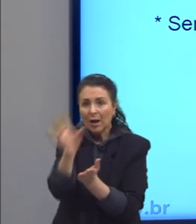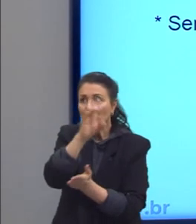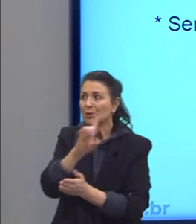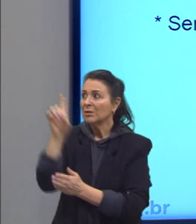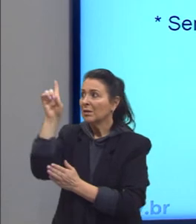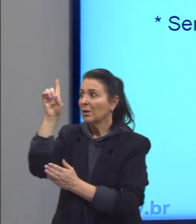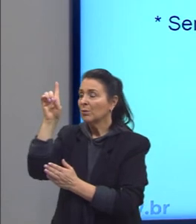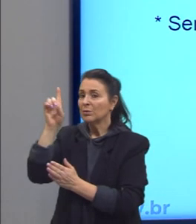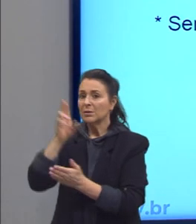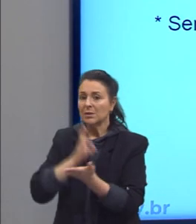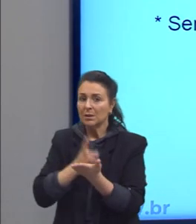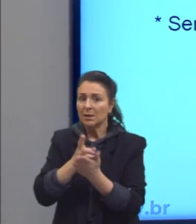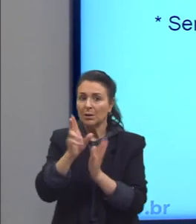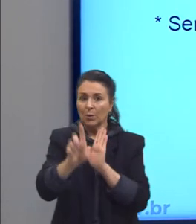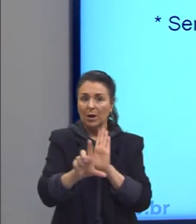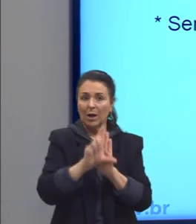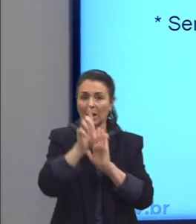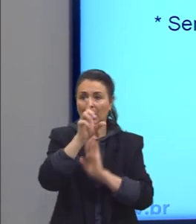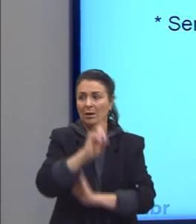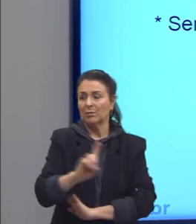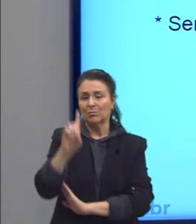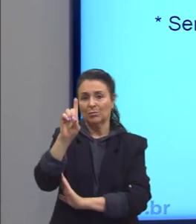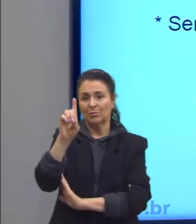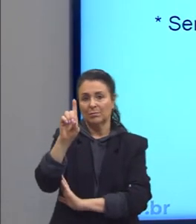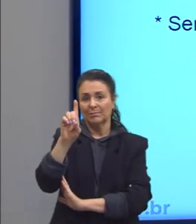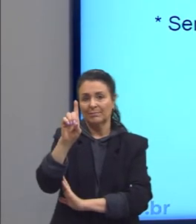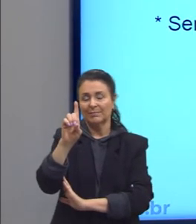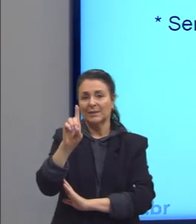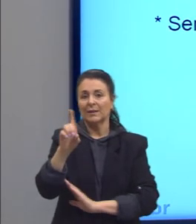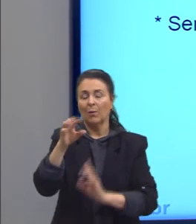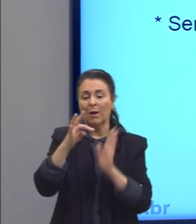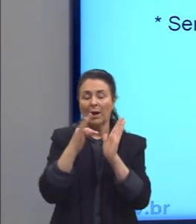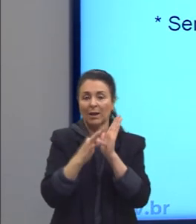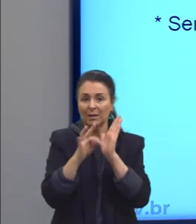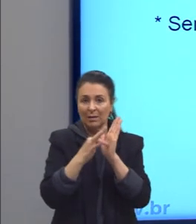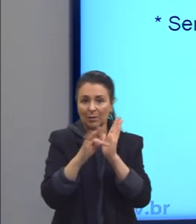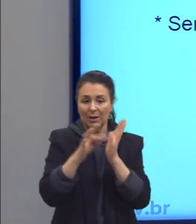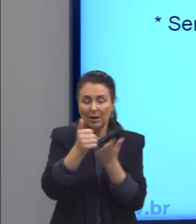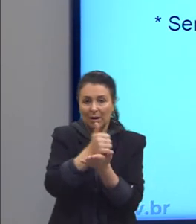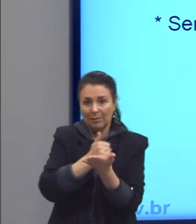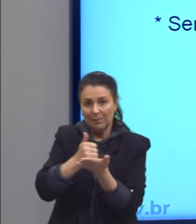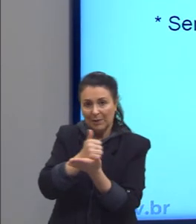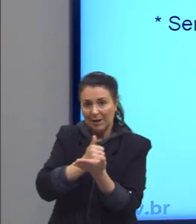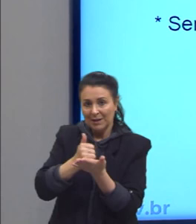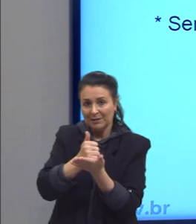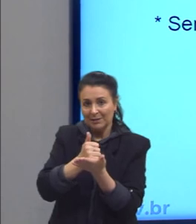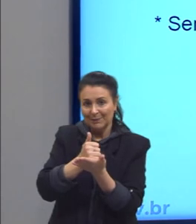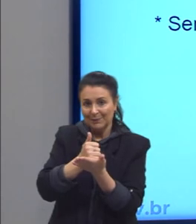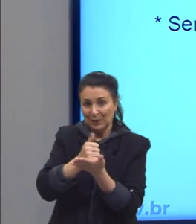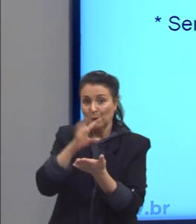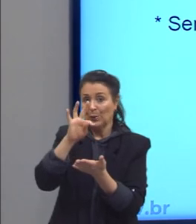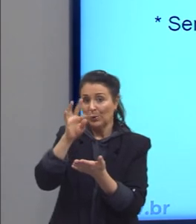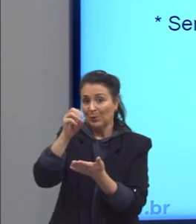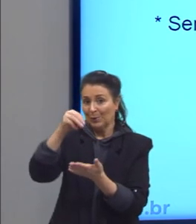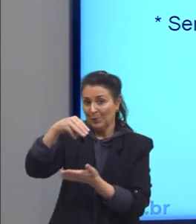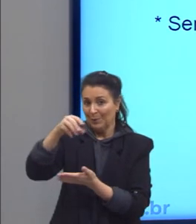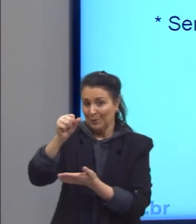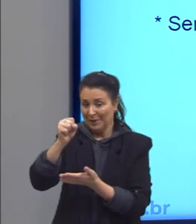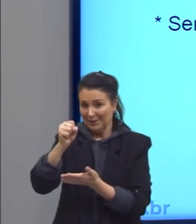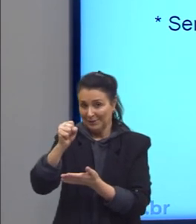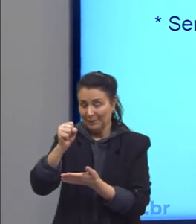essa essa é a base da teoria do céu Tomás de Aquino a prova provar a existência